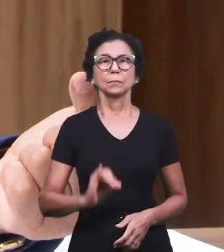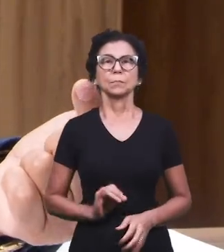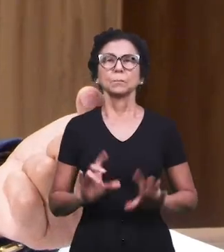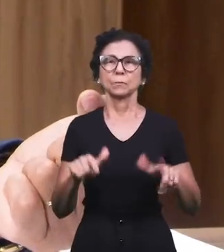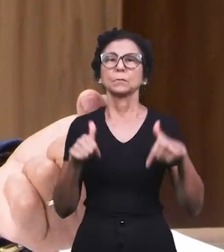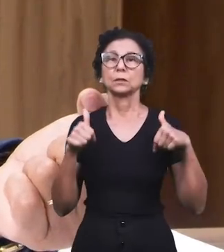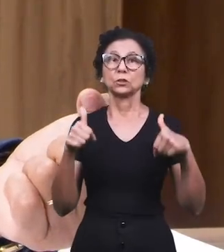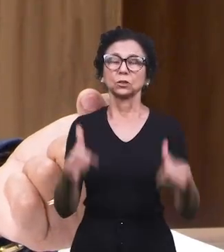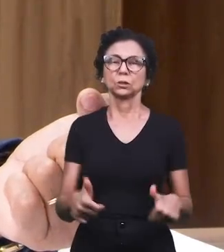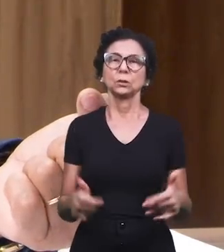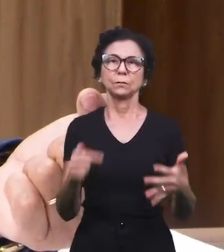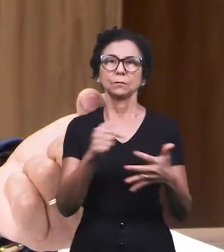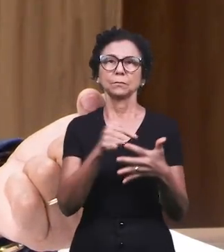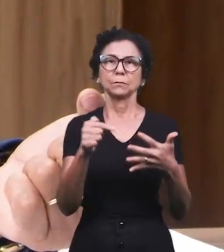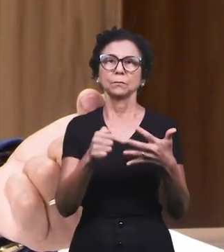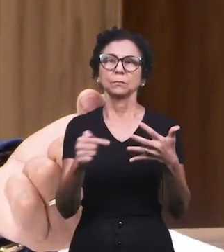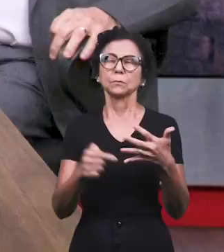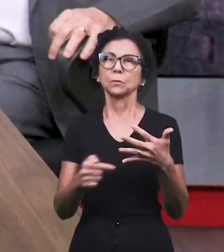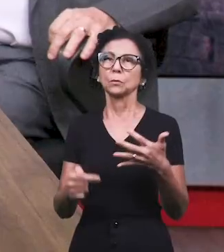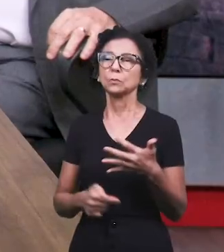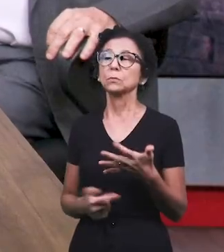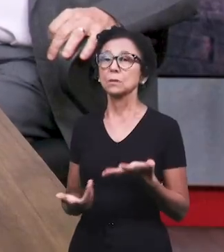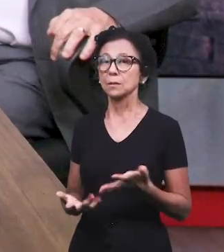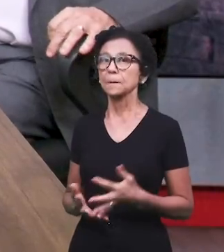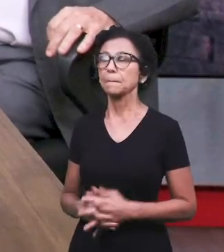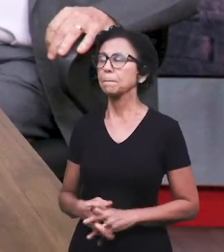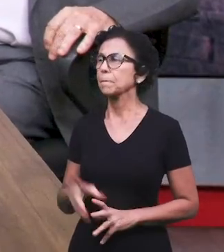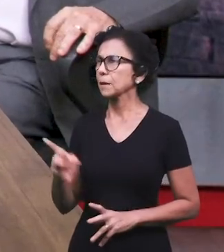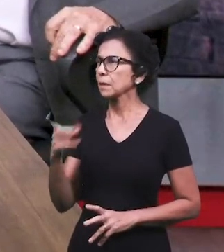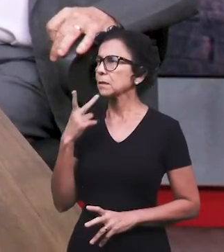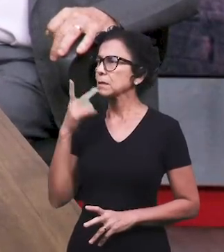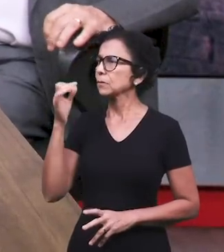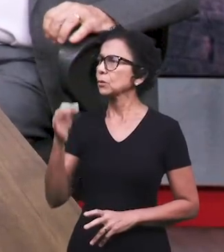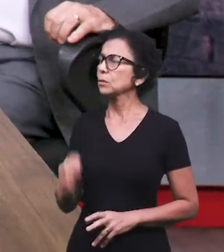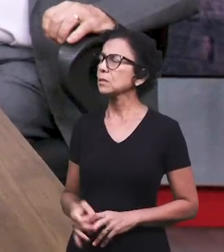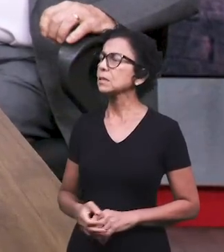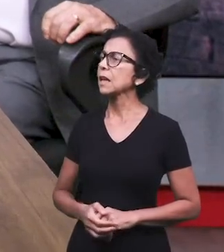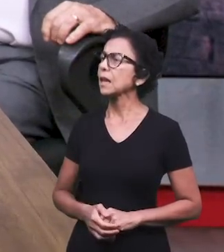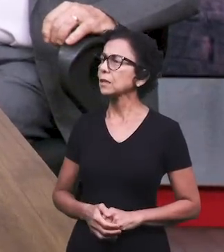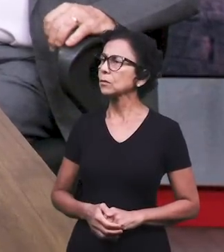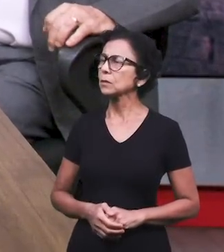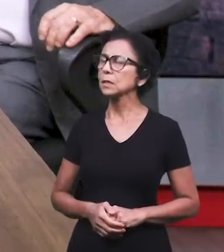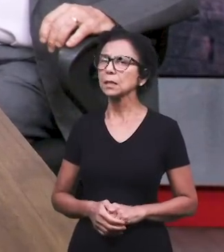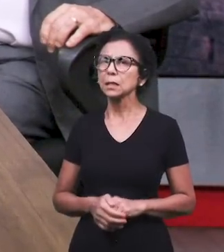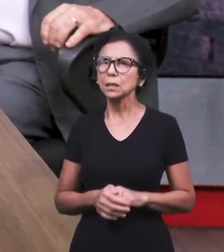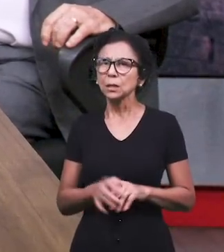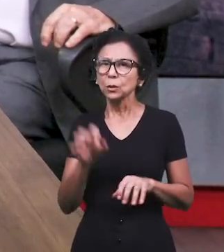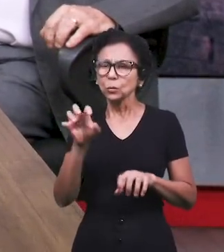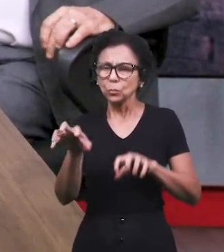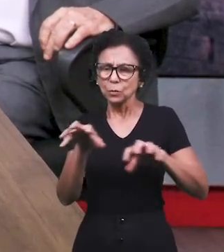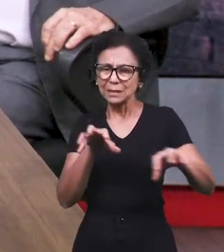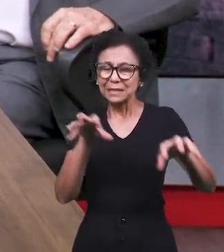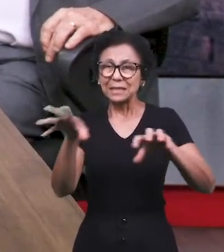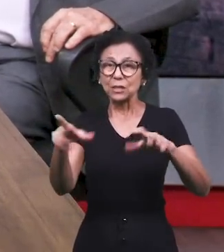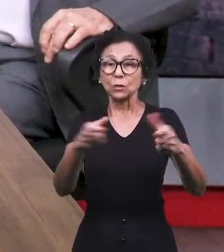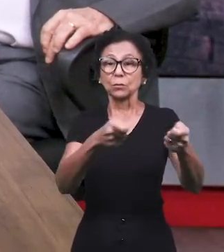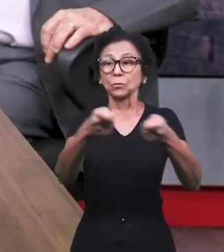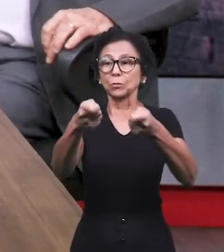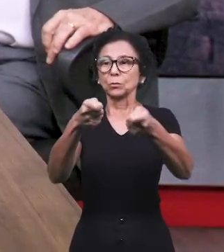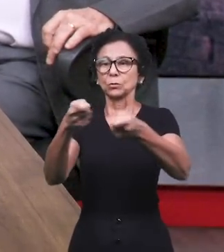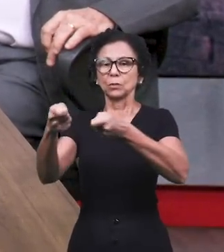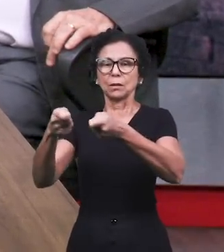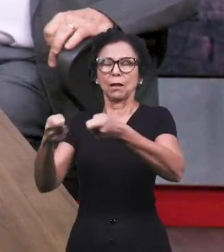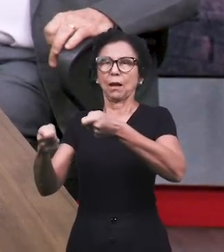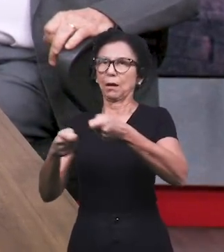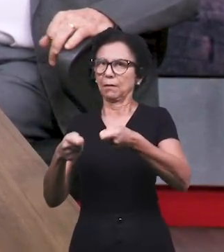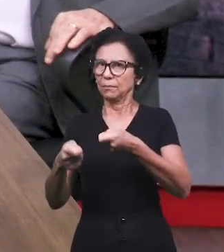agia. O direito, né? Também era muito... Aí que você falou bem, ele controlava as províncias com rigor, né? Sim. Embora botava o